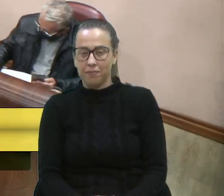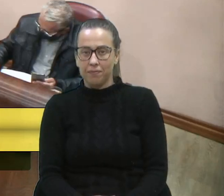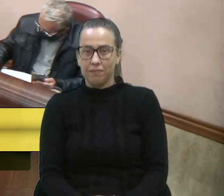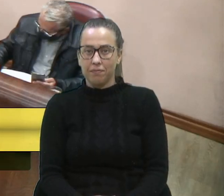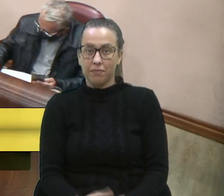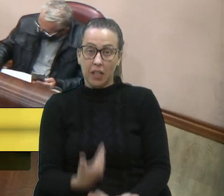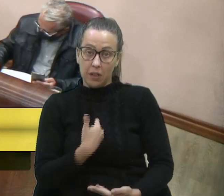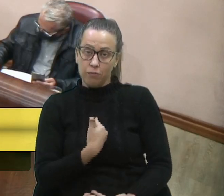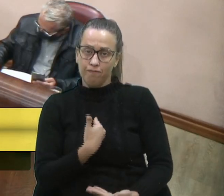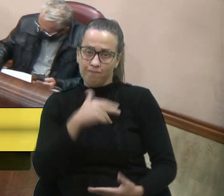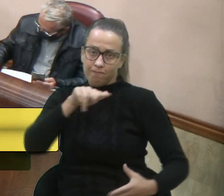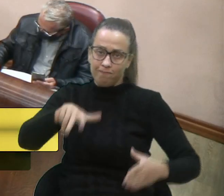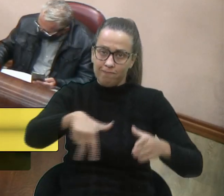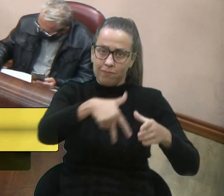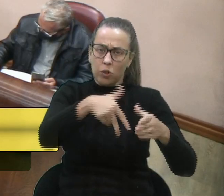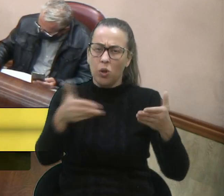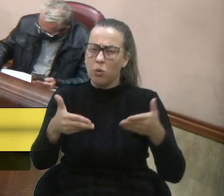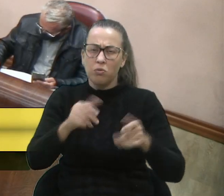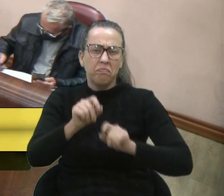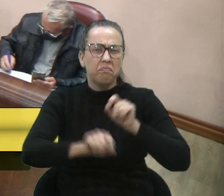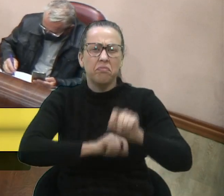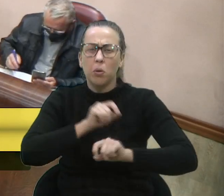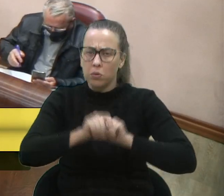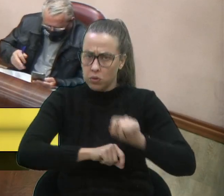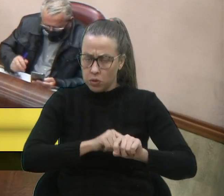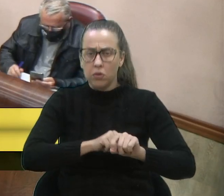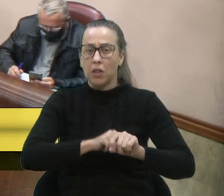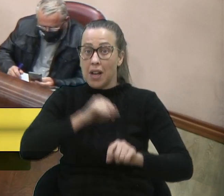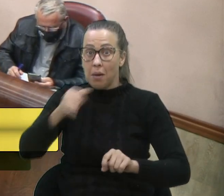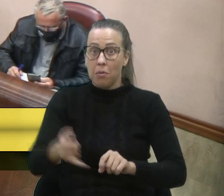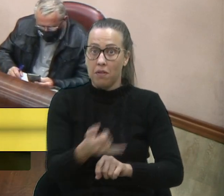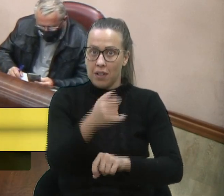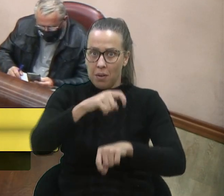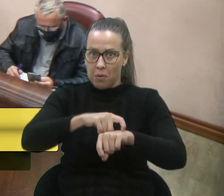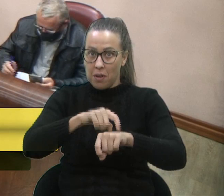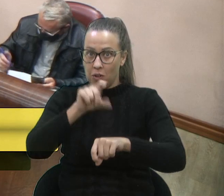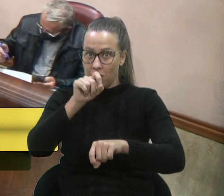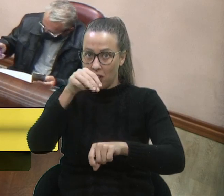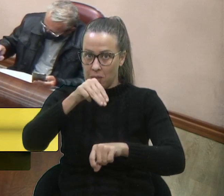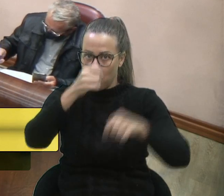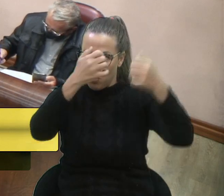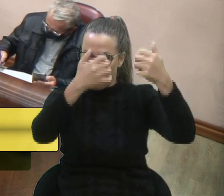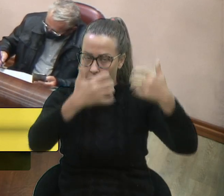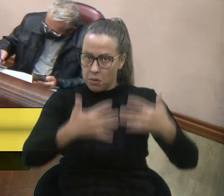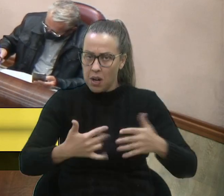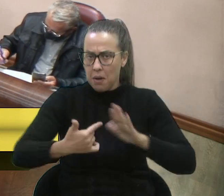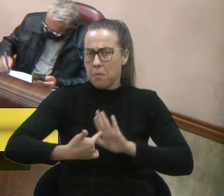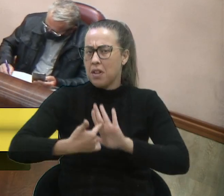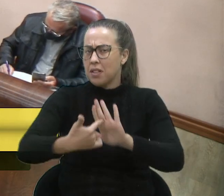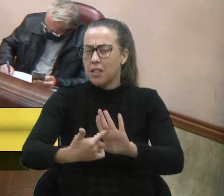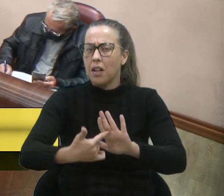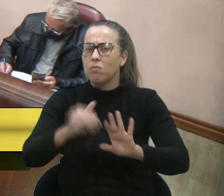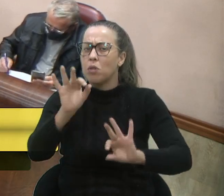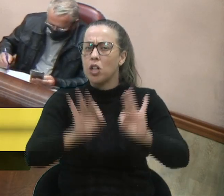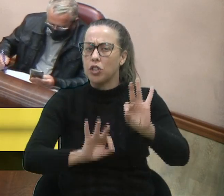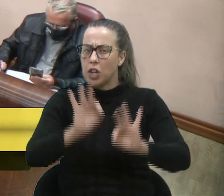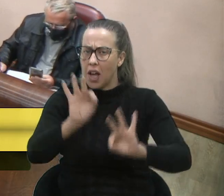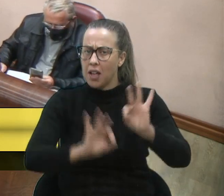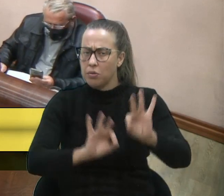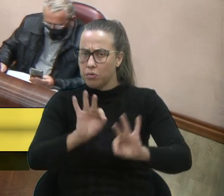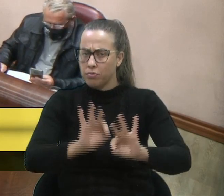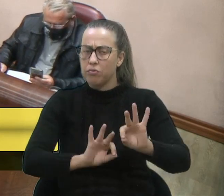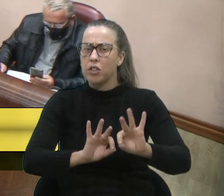Eu venho à tribuna hoje, aproveitando o grande expediente, para apresentar um projeto que a gente